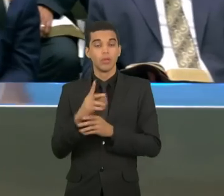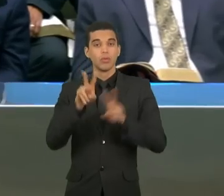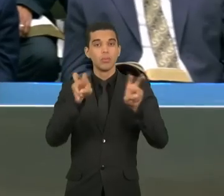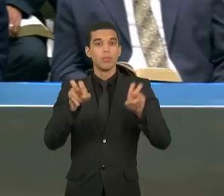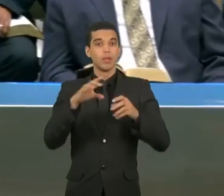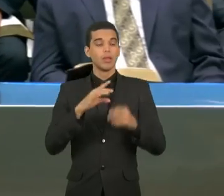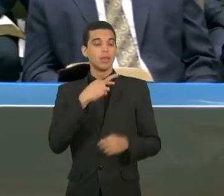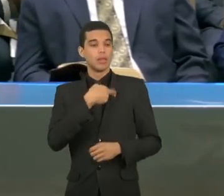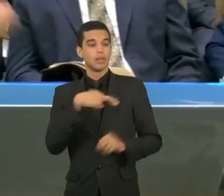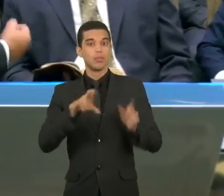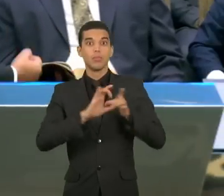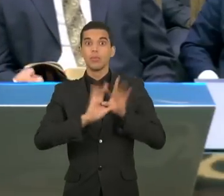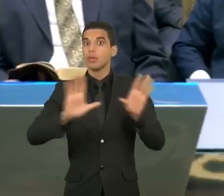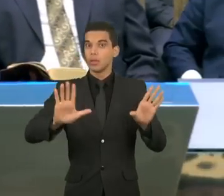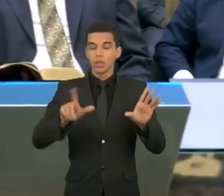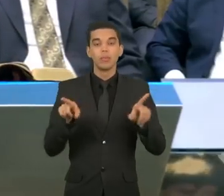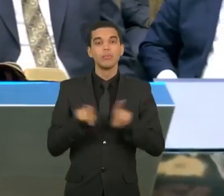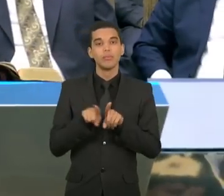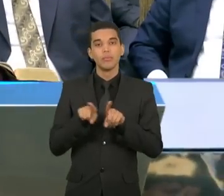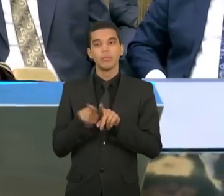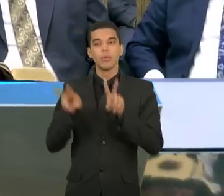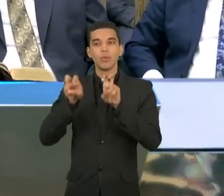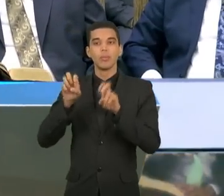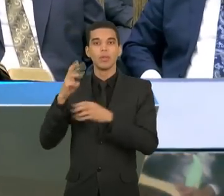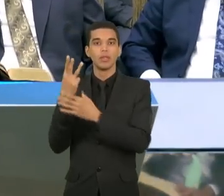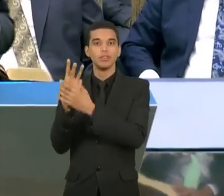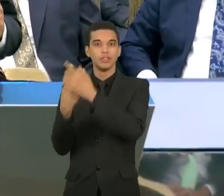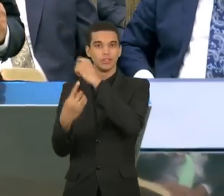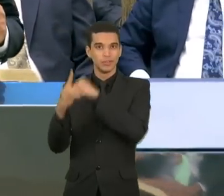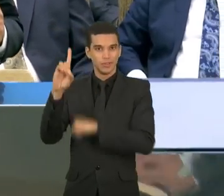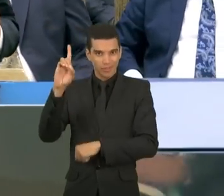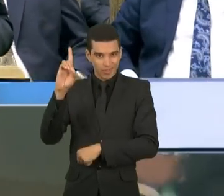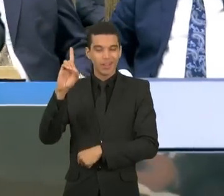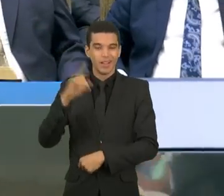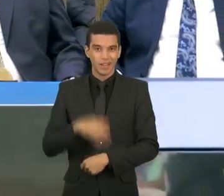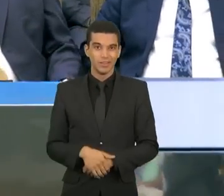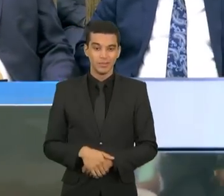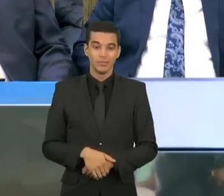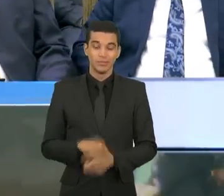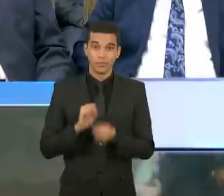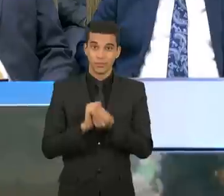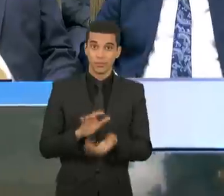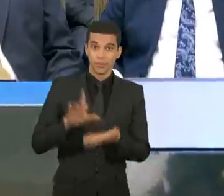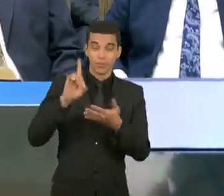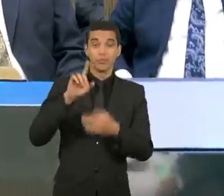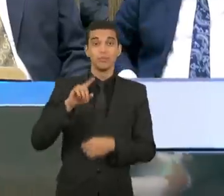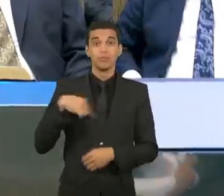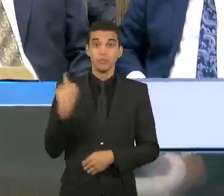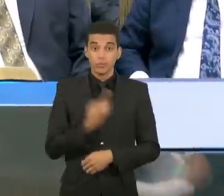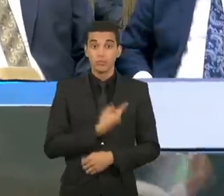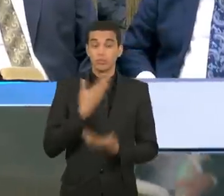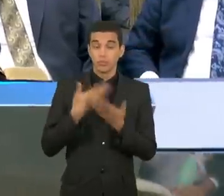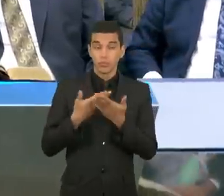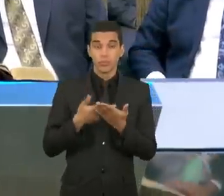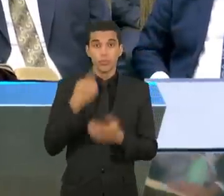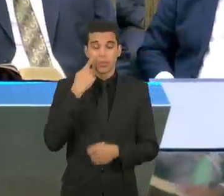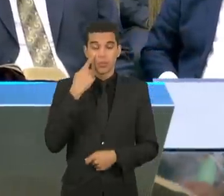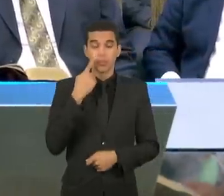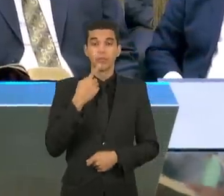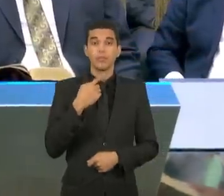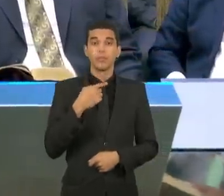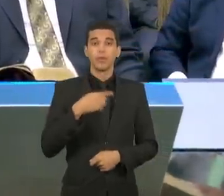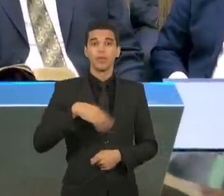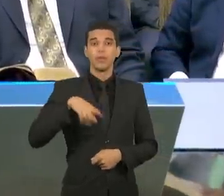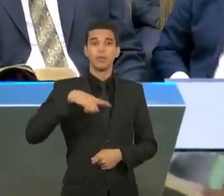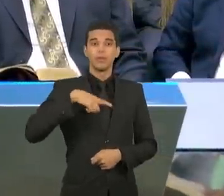uma causa que nós defendemos primeiro. Diga glória a Deus por isso. Agora escutem, as pinturas rupestres,